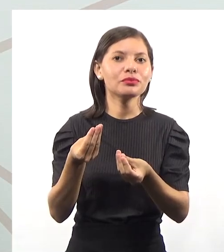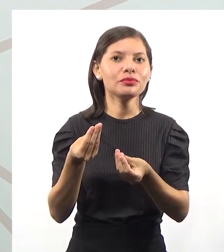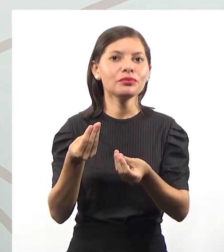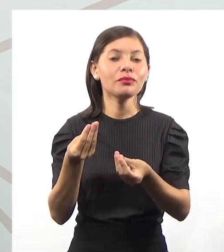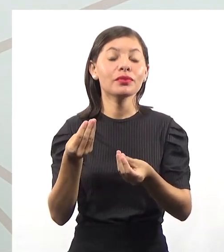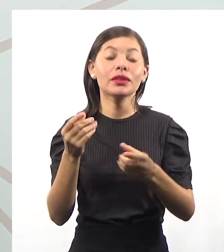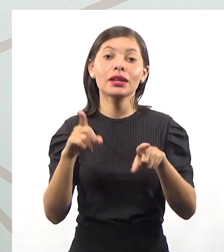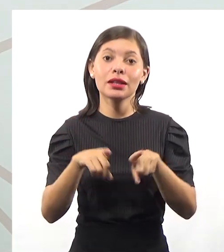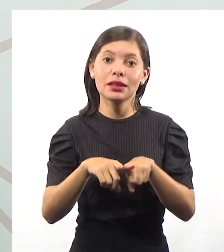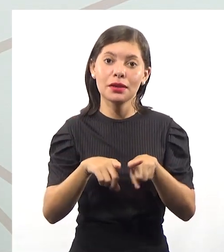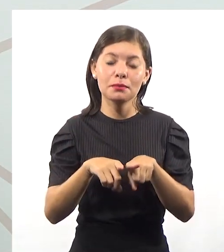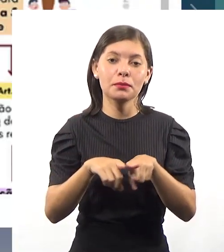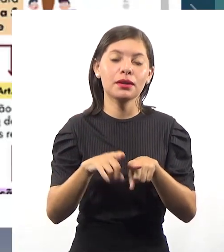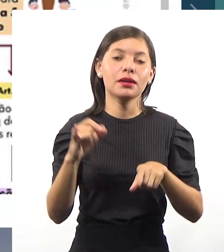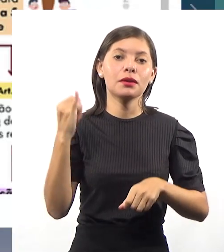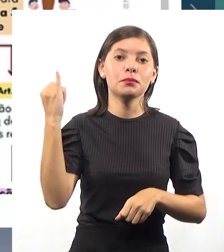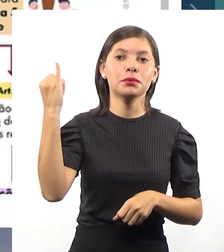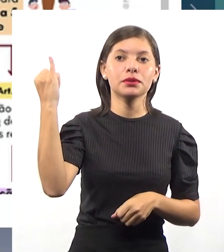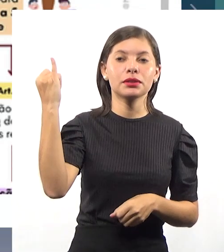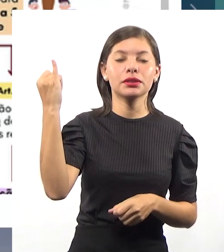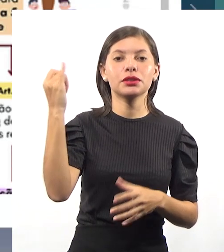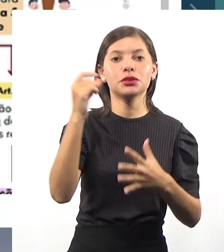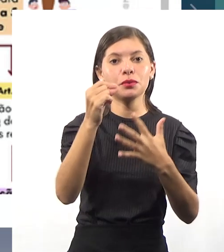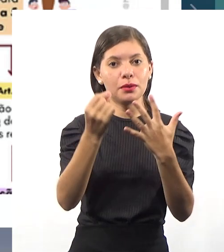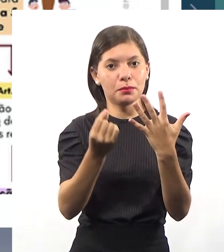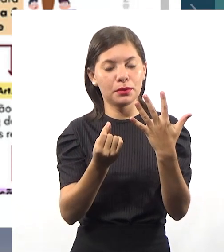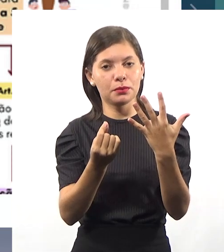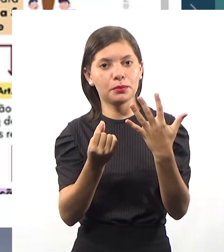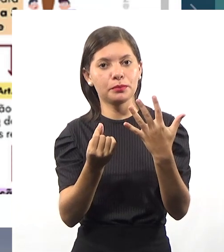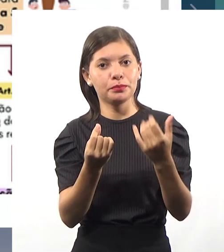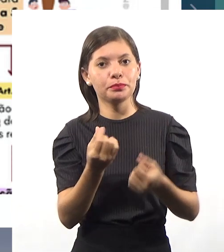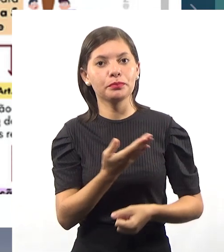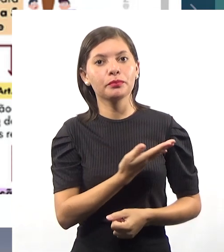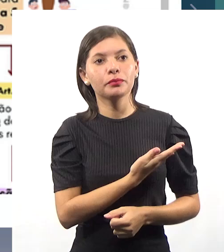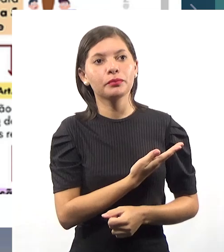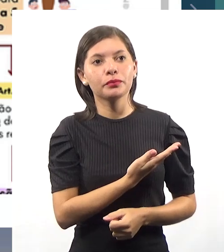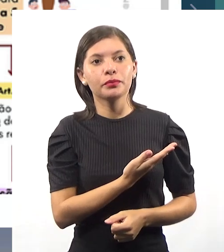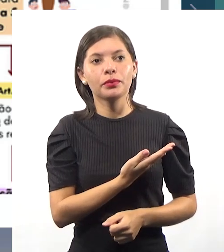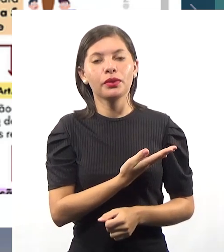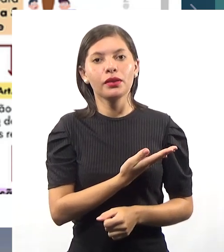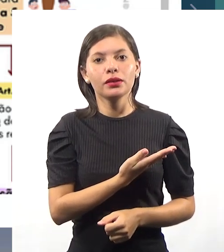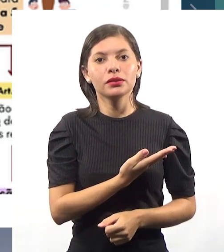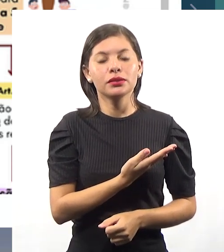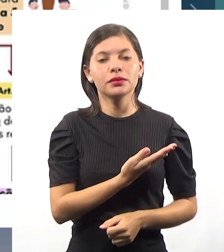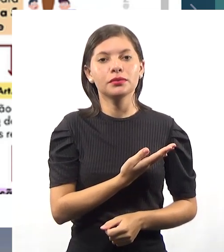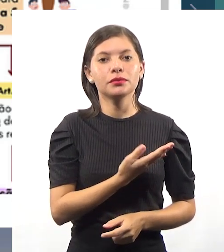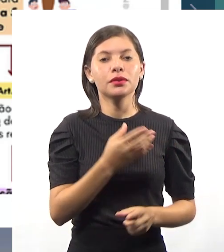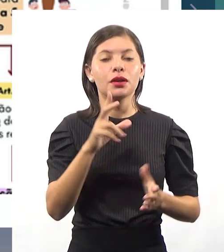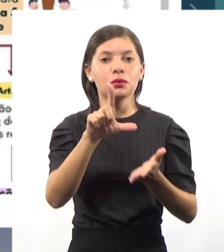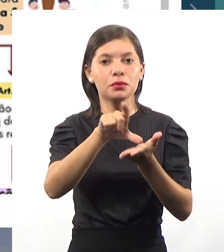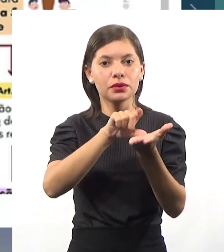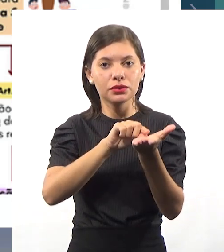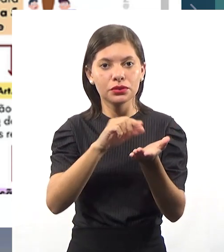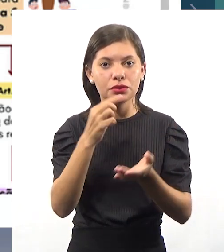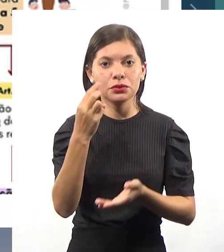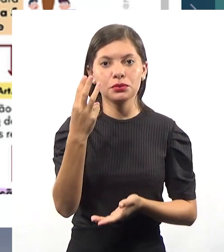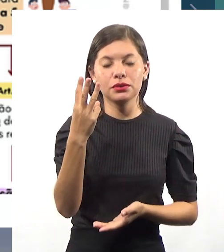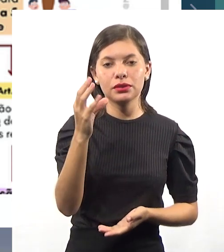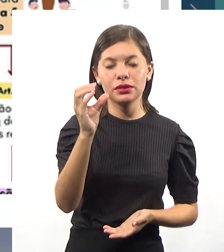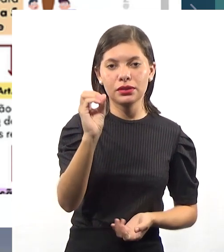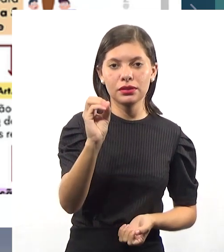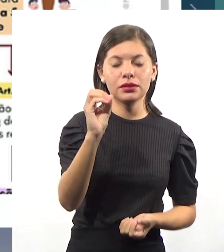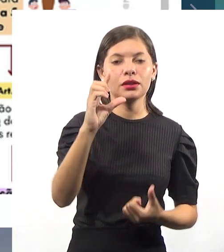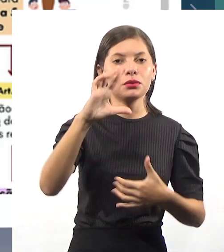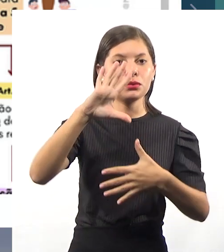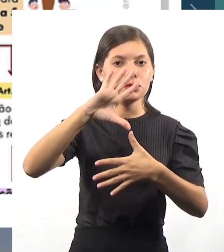gente pode destacar na educação infantil. Bom, o outro elemento que a gente destaca na educação infantil é o artigo 30. E aí o